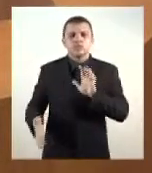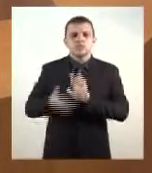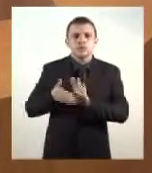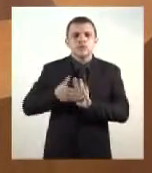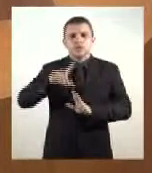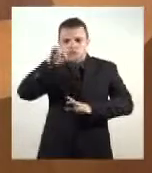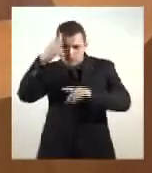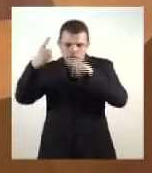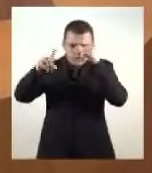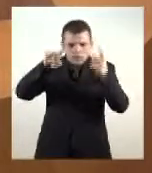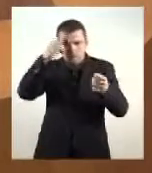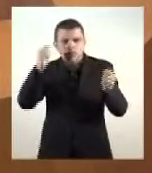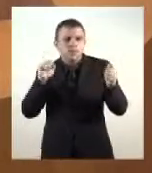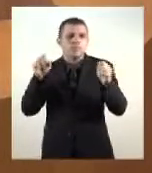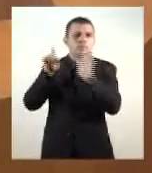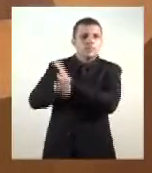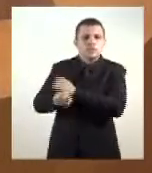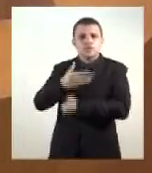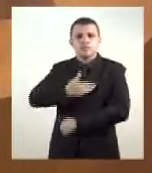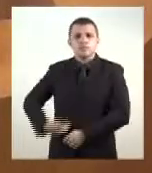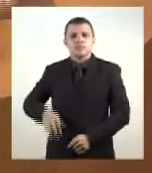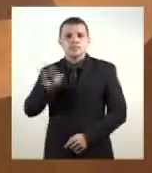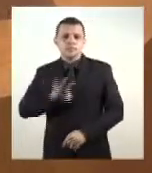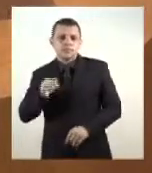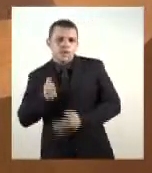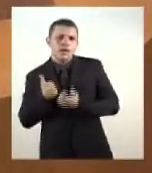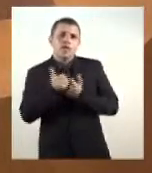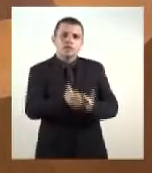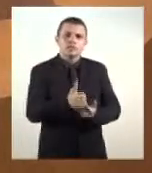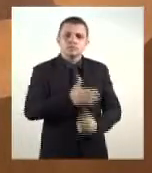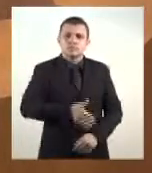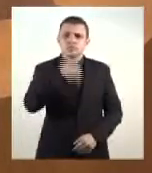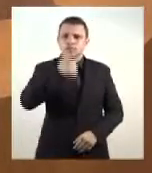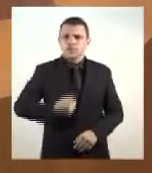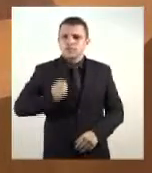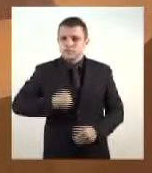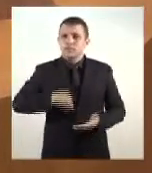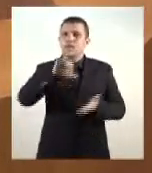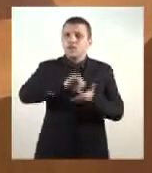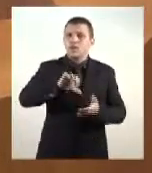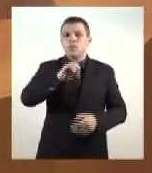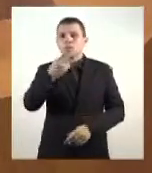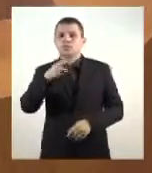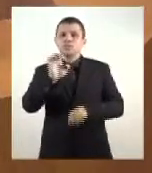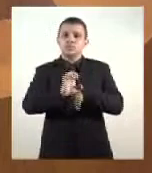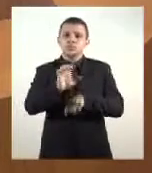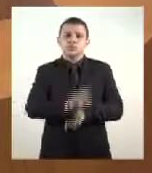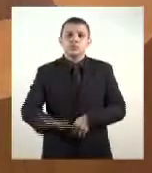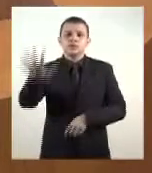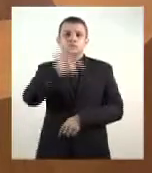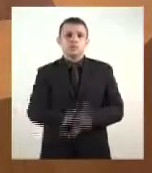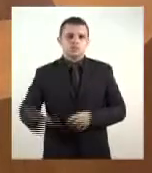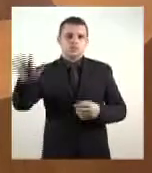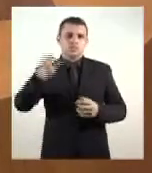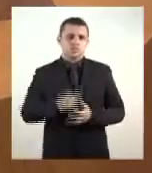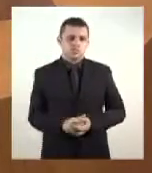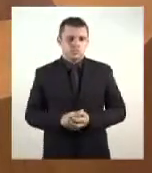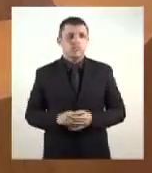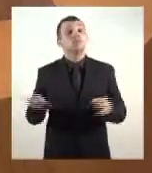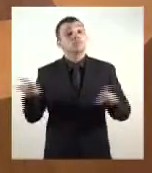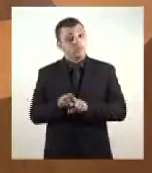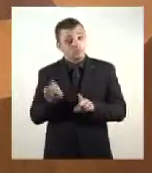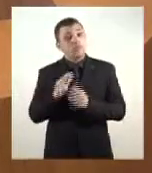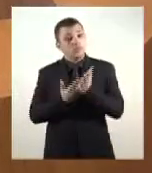ao governo federal, ações que possam melhorar a vida na capital ou no estado como um todo, ações que, na verdade, e mais do que isso, César